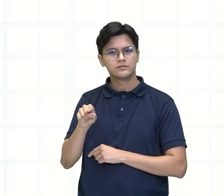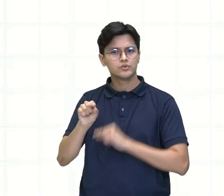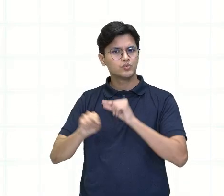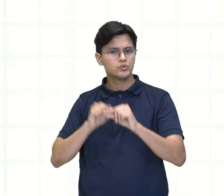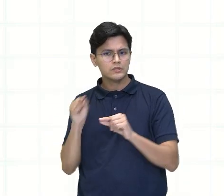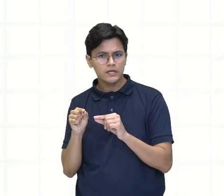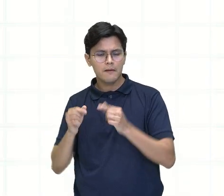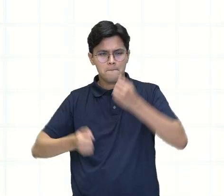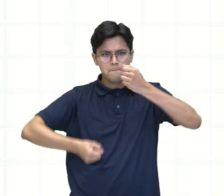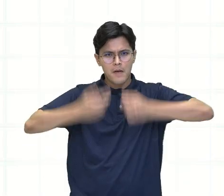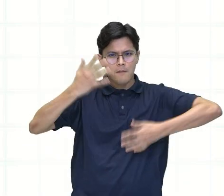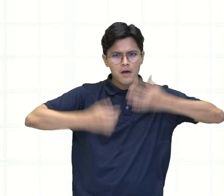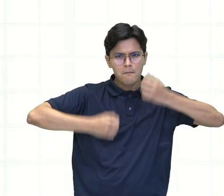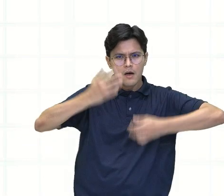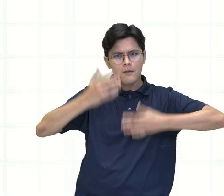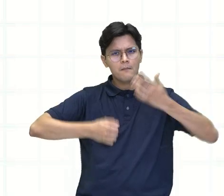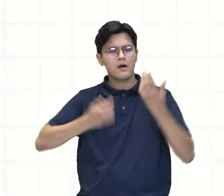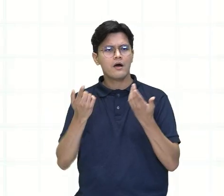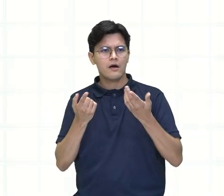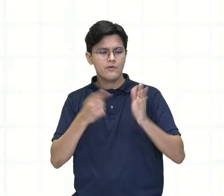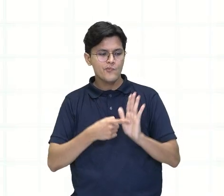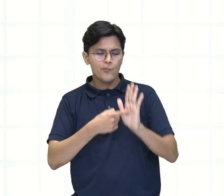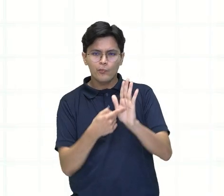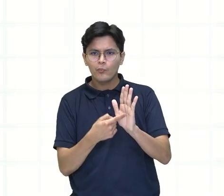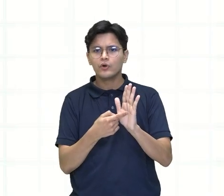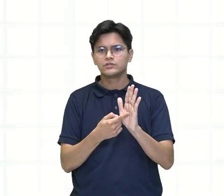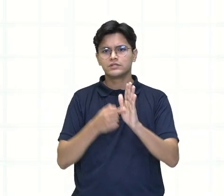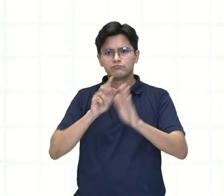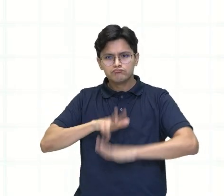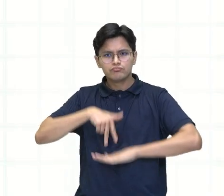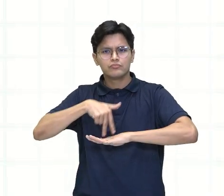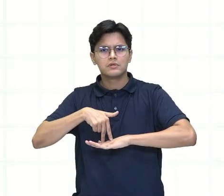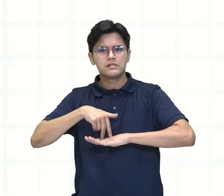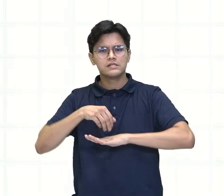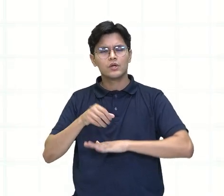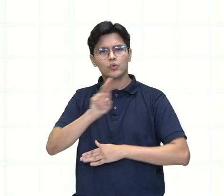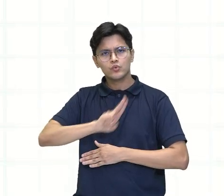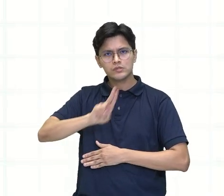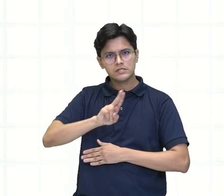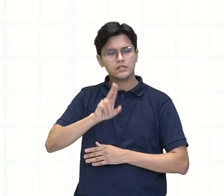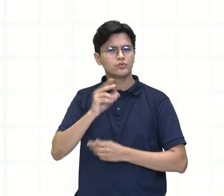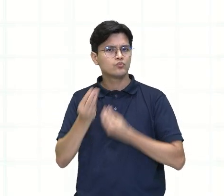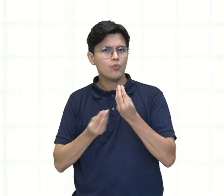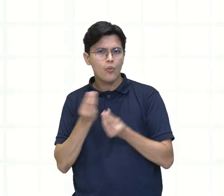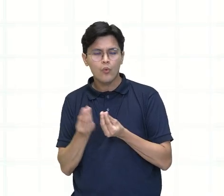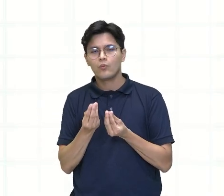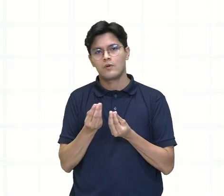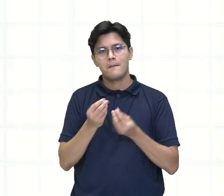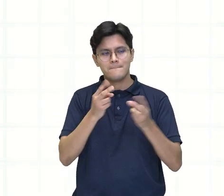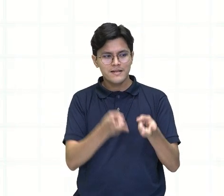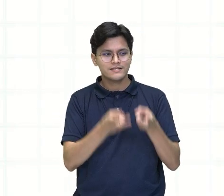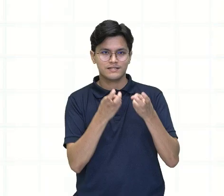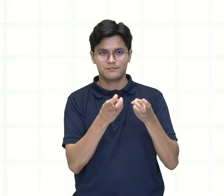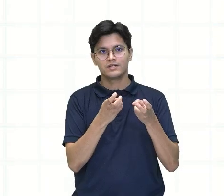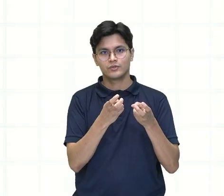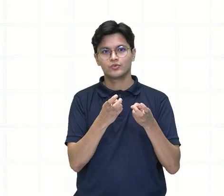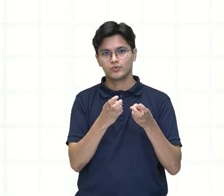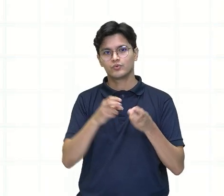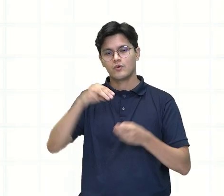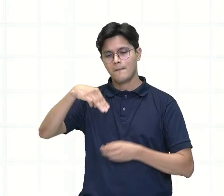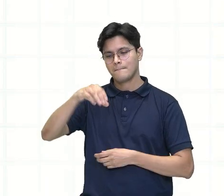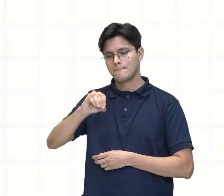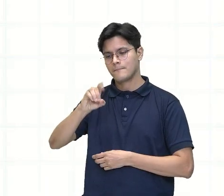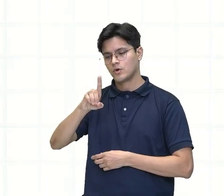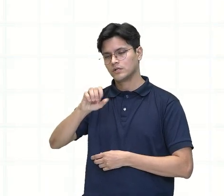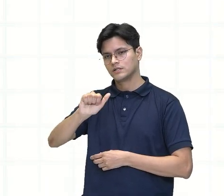enunciado, né? Podendo aí relativizar ou enfatizar o que foi dito. Relativizar, né? Ele vai confirmar ali o que foi